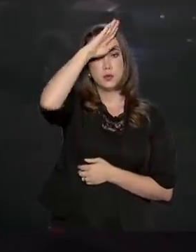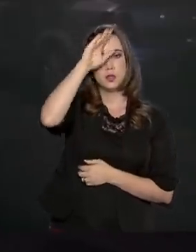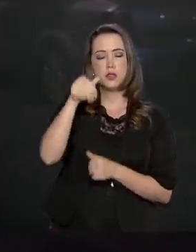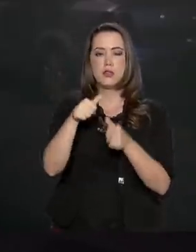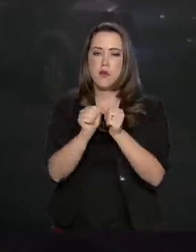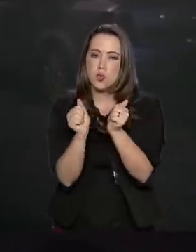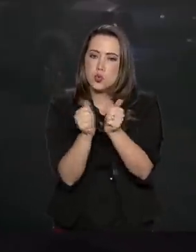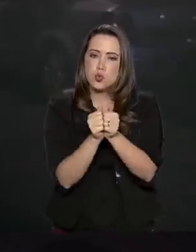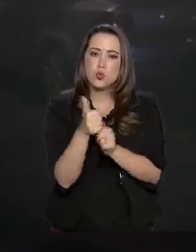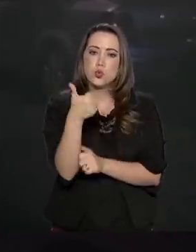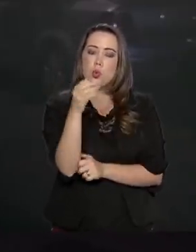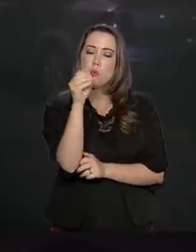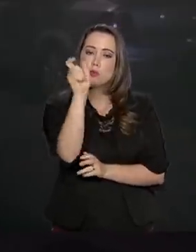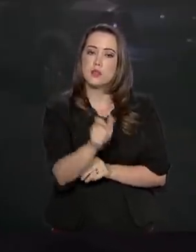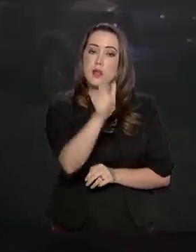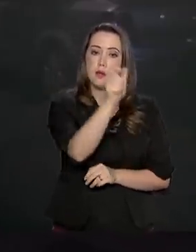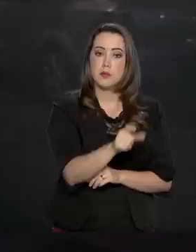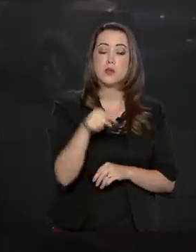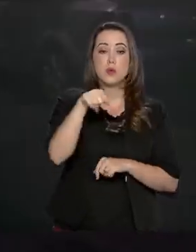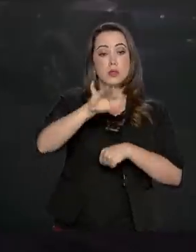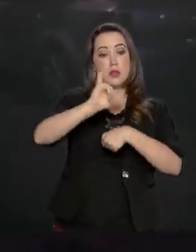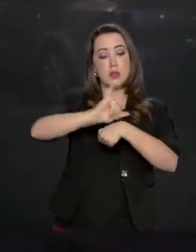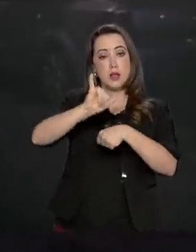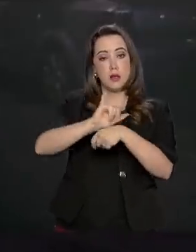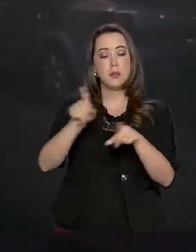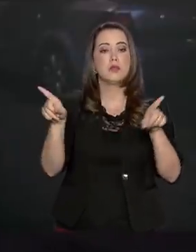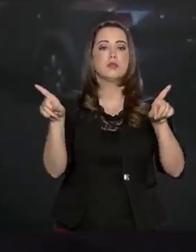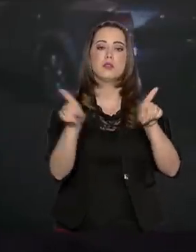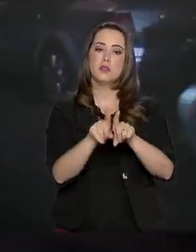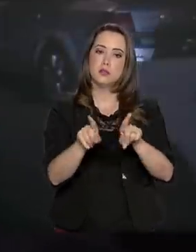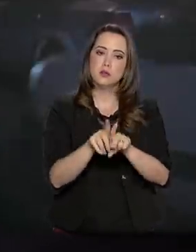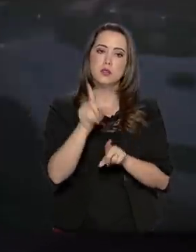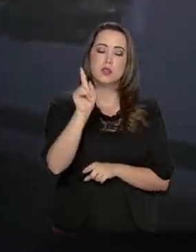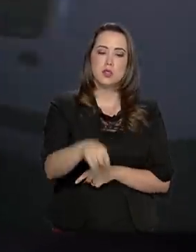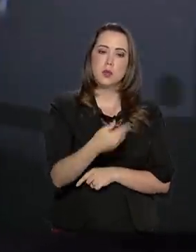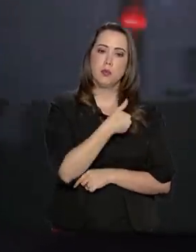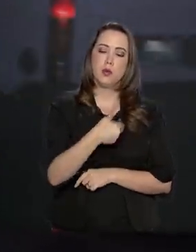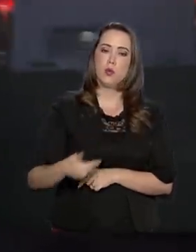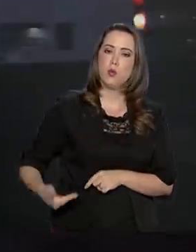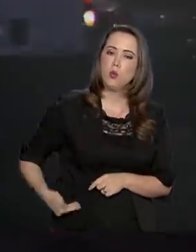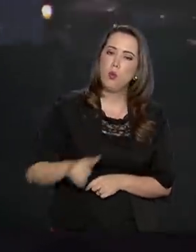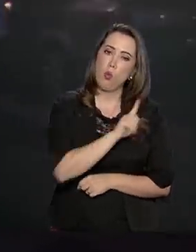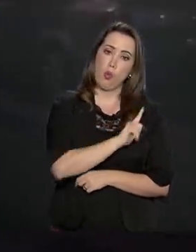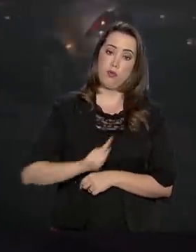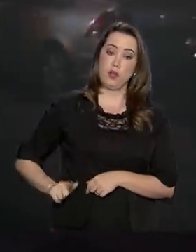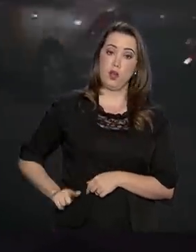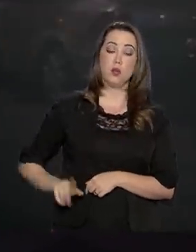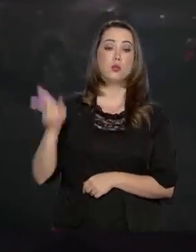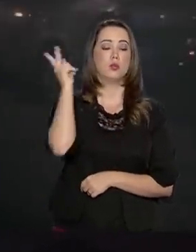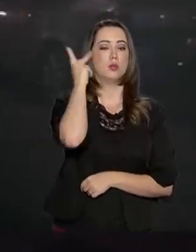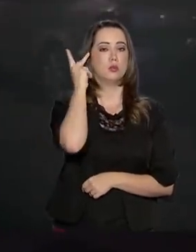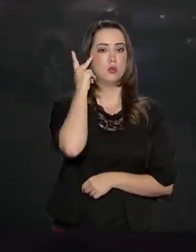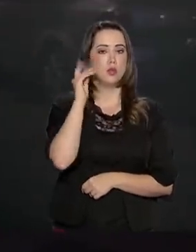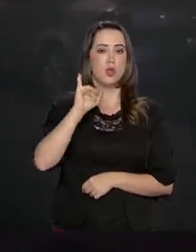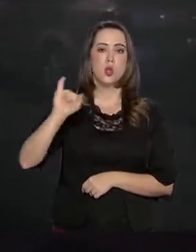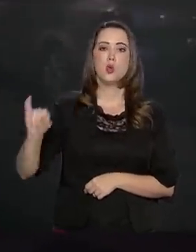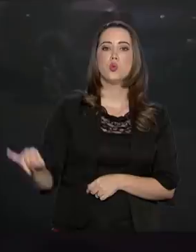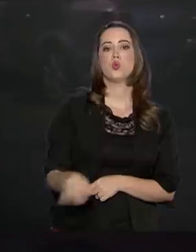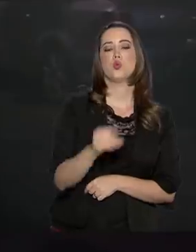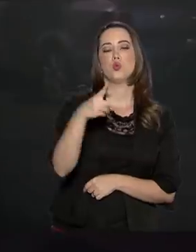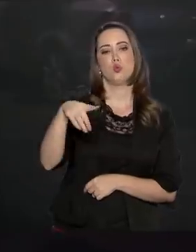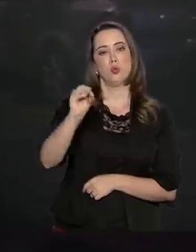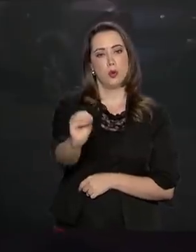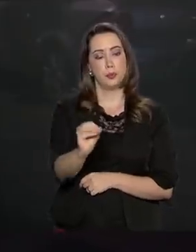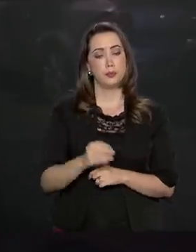100 empresários aqui da capital e também com o governador do estado de São Paulo, João Dória